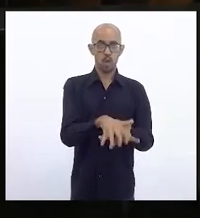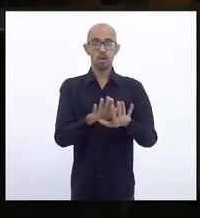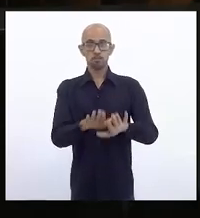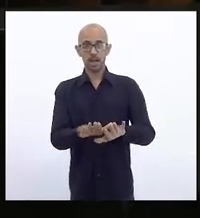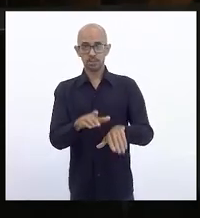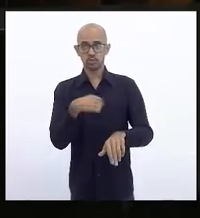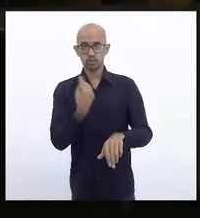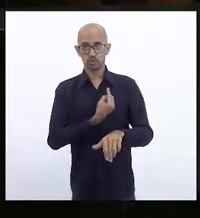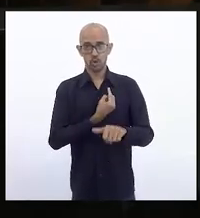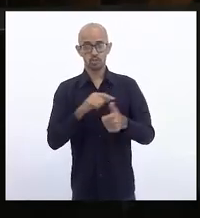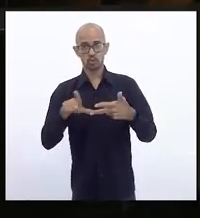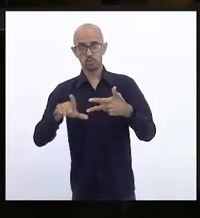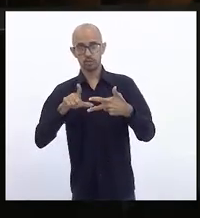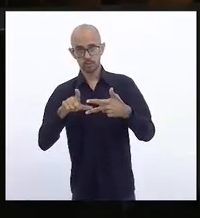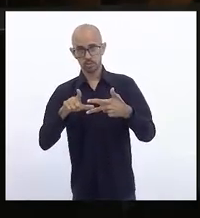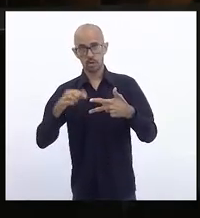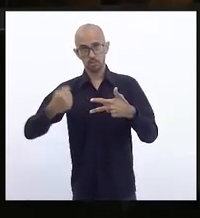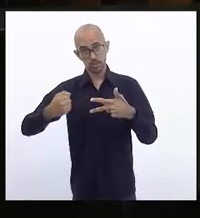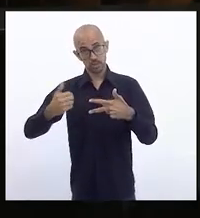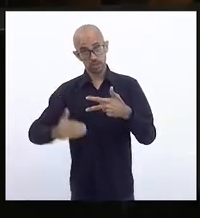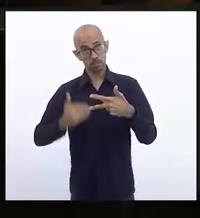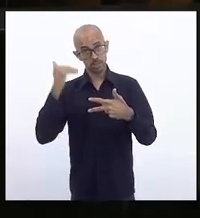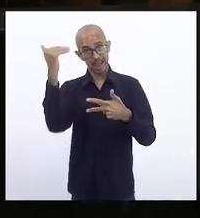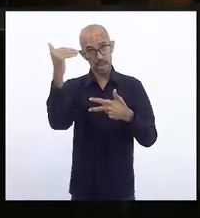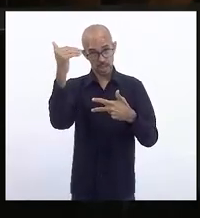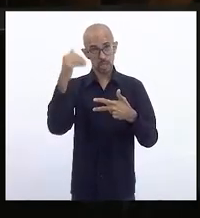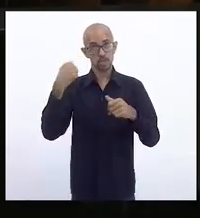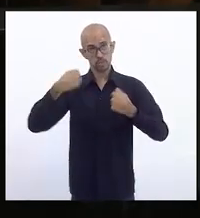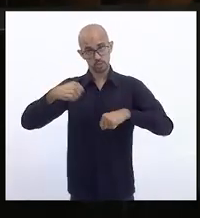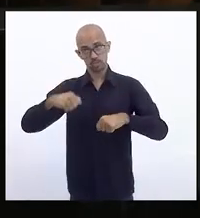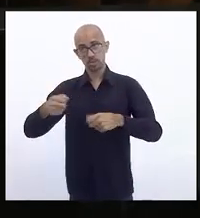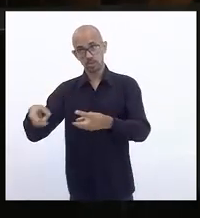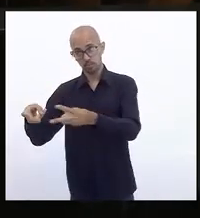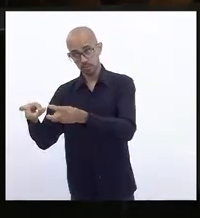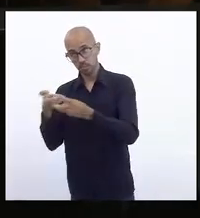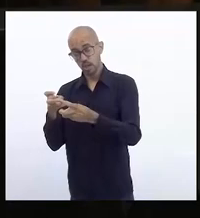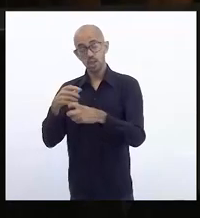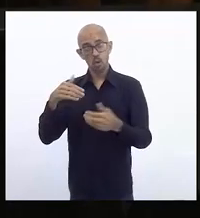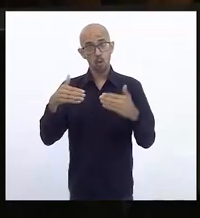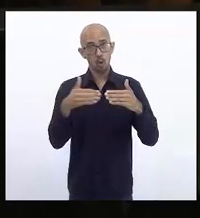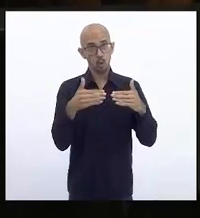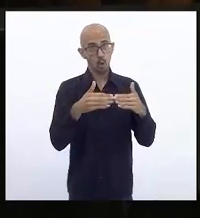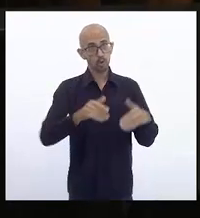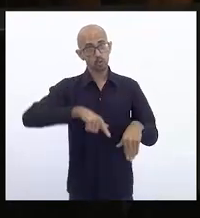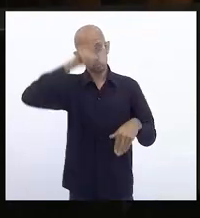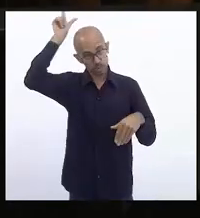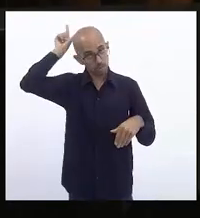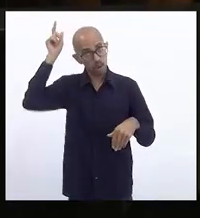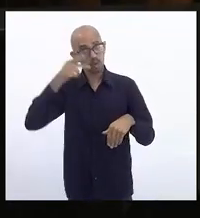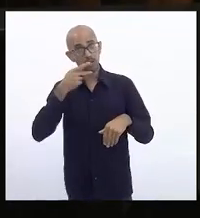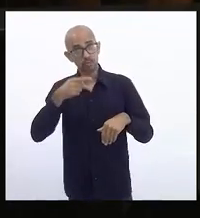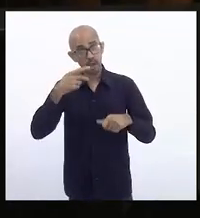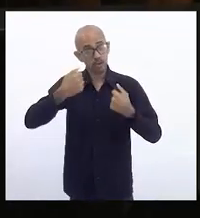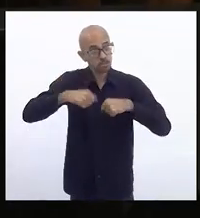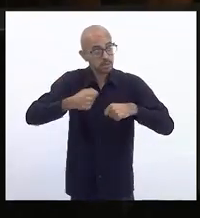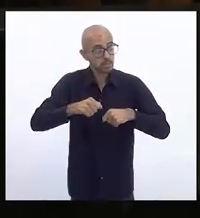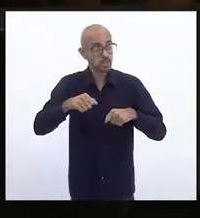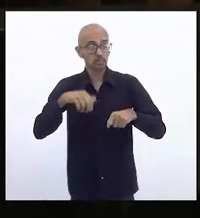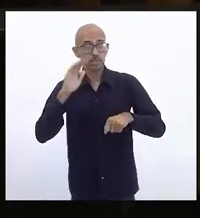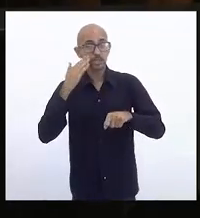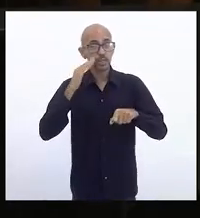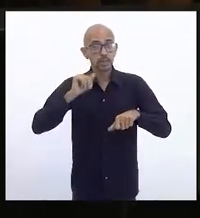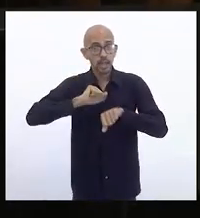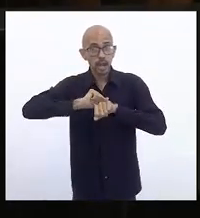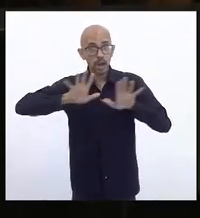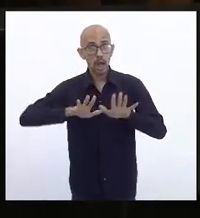legislativos, precisamos ir além. A gente precisa ouvir a mais. Eu concordo com o deputado Luiz Paulo quando traz a necessidade da ampliação do debate